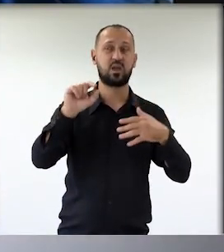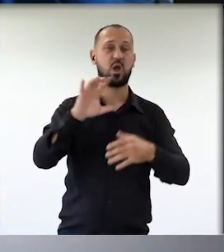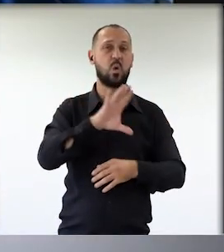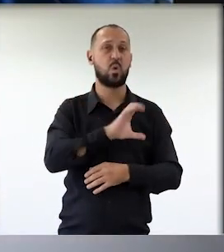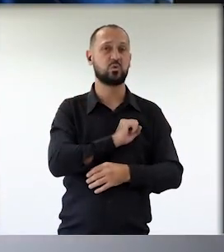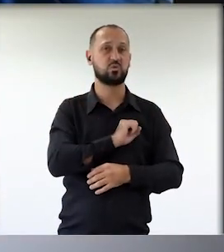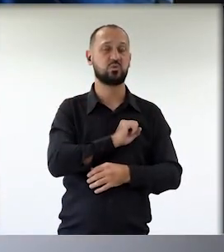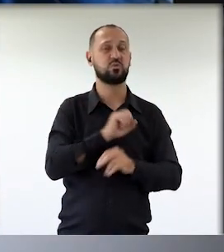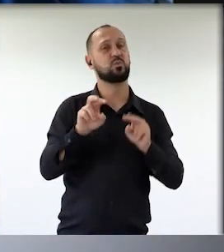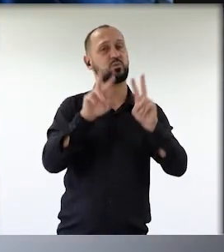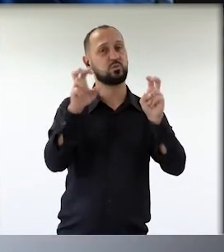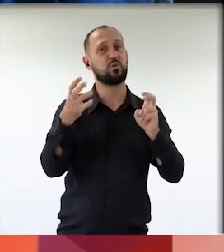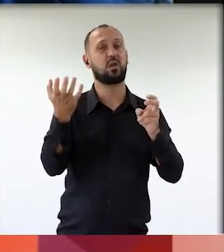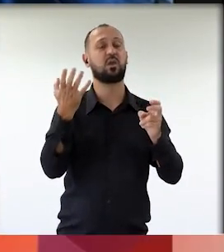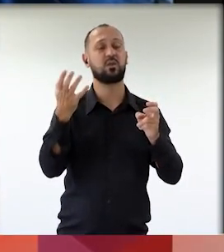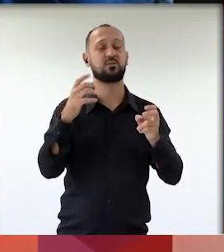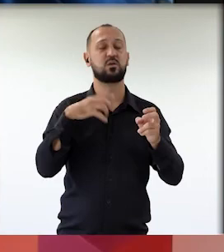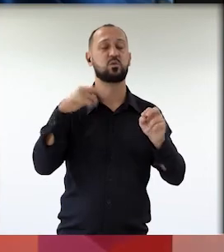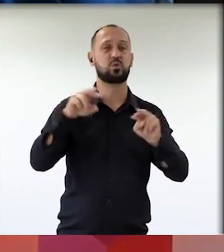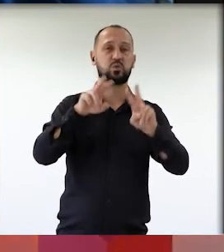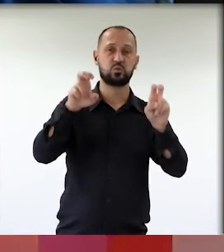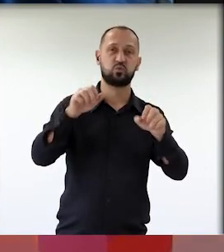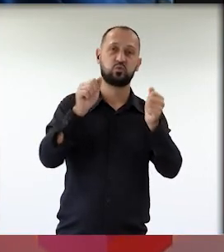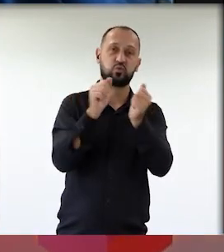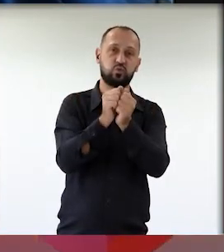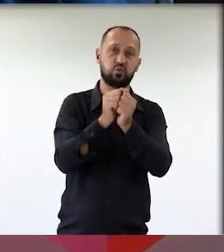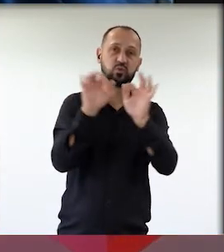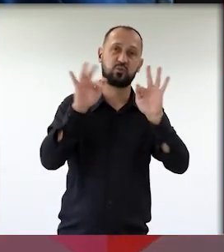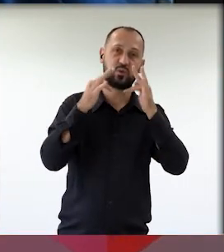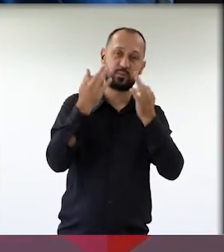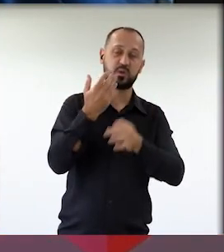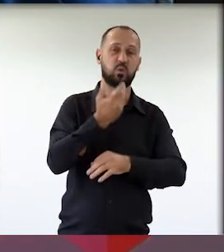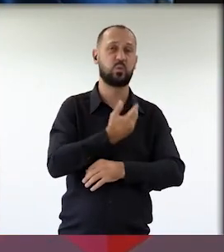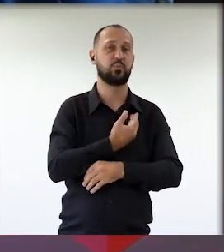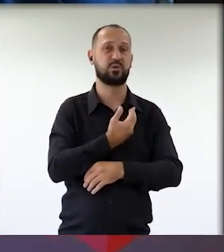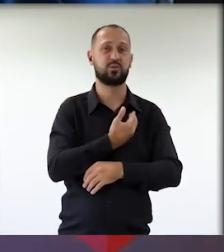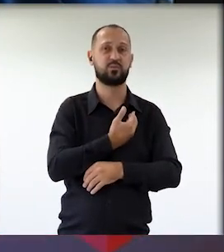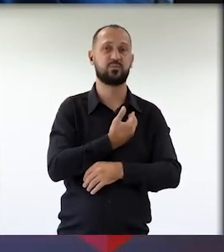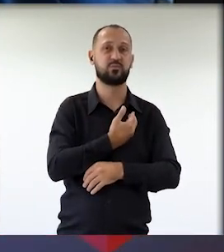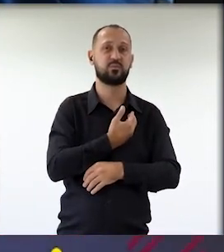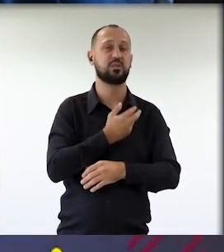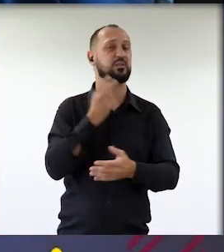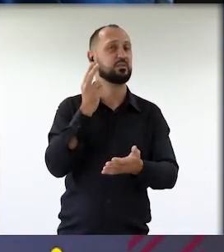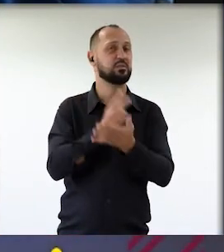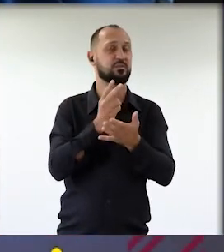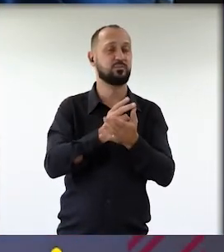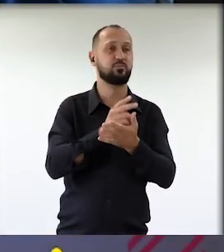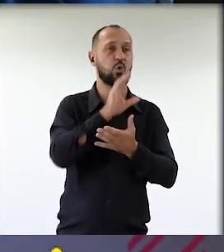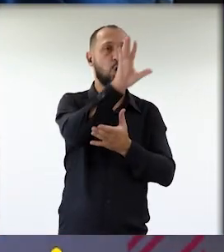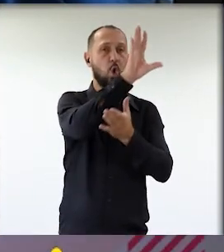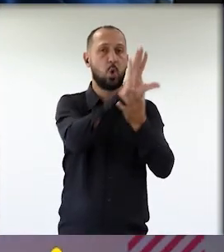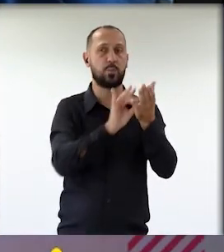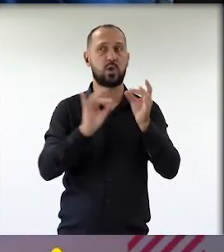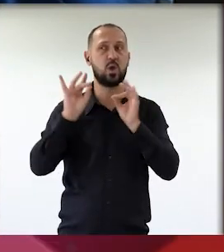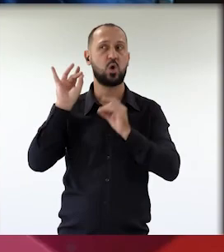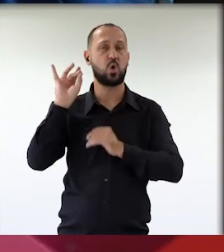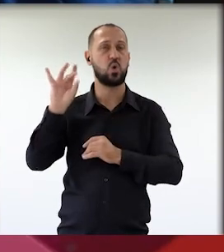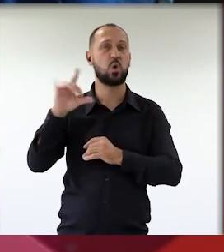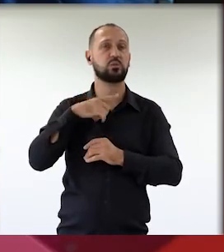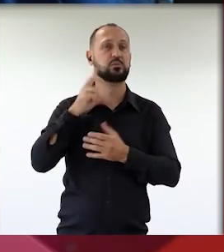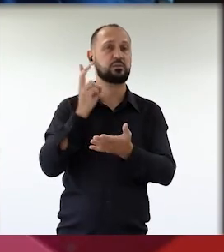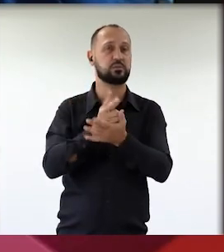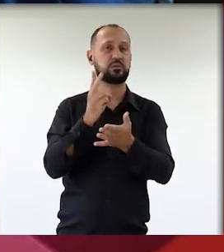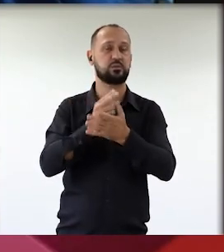a gente agora gostou do assunto, quiser compartilhar o tema aí com a sua família, com seus amigos, não deixe de copiar e colar aí no